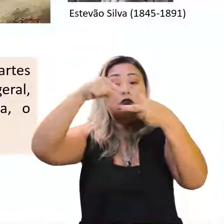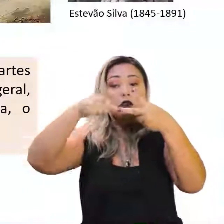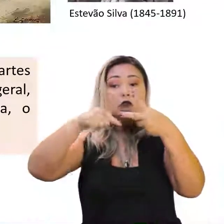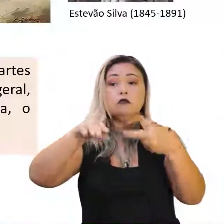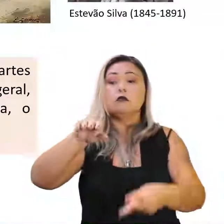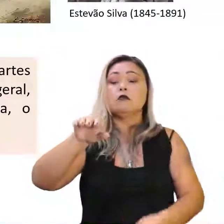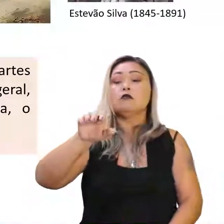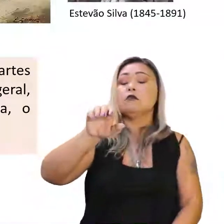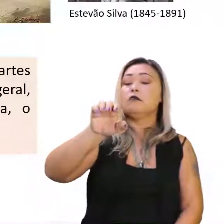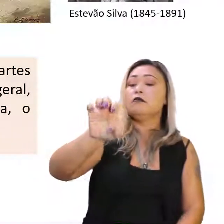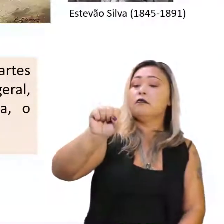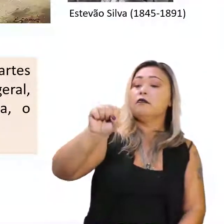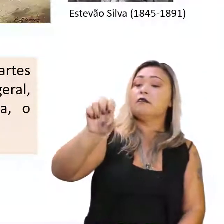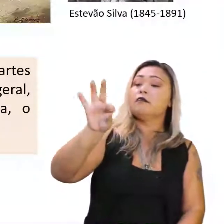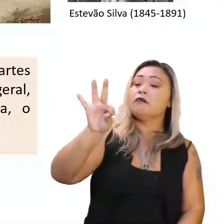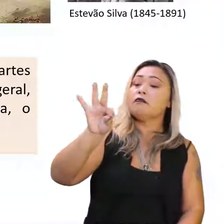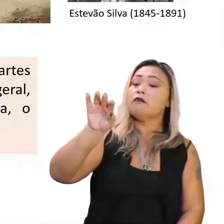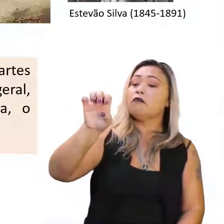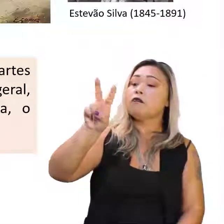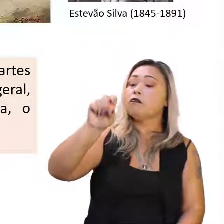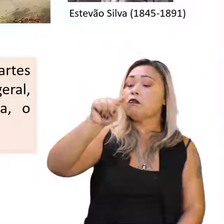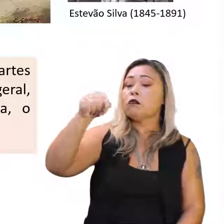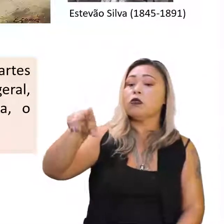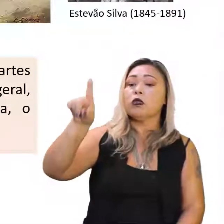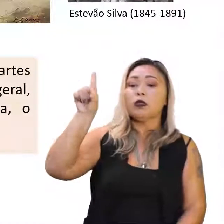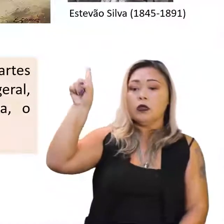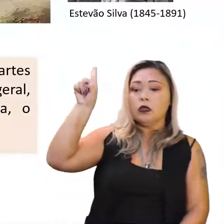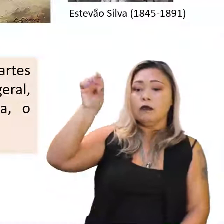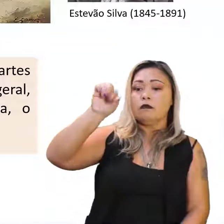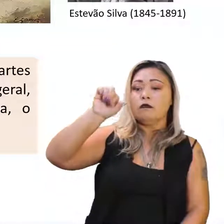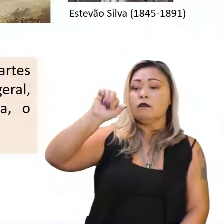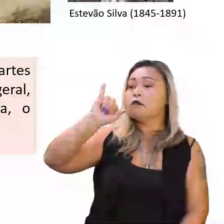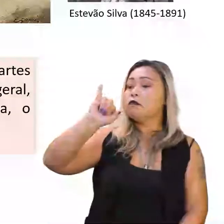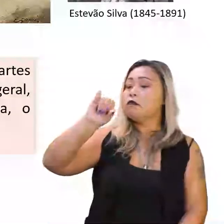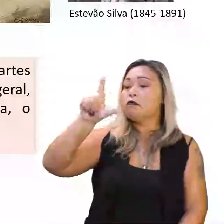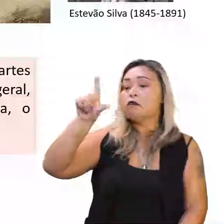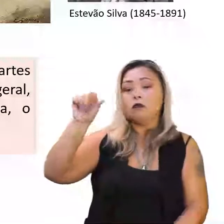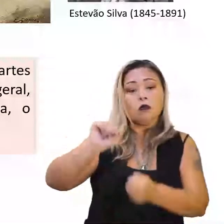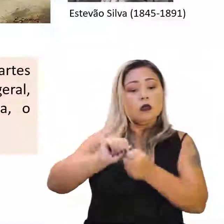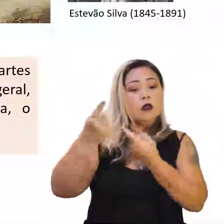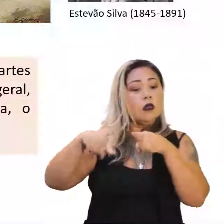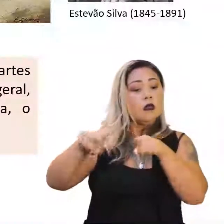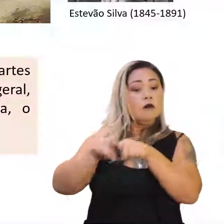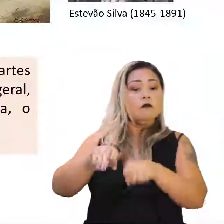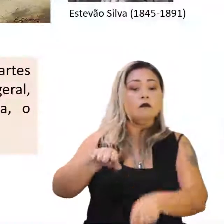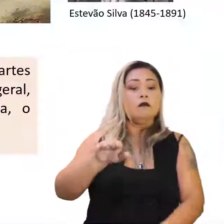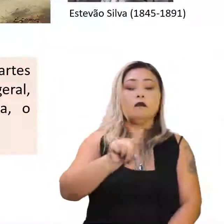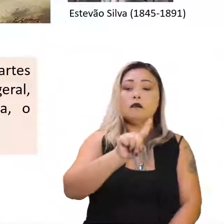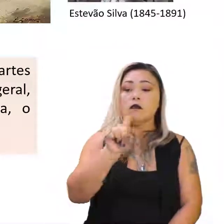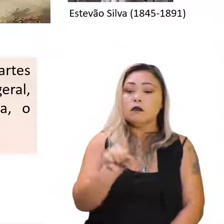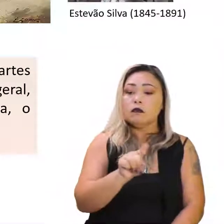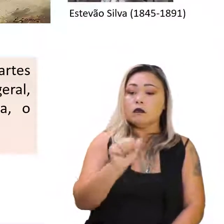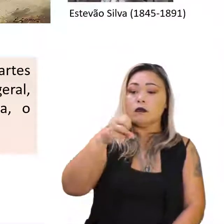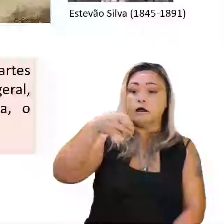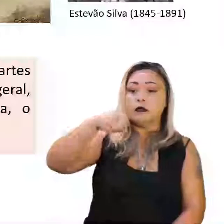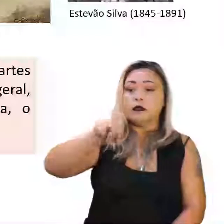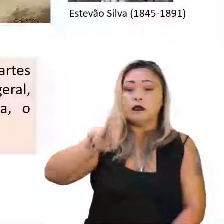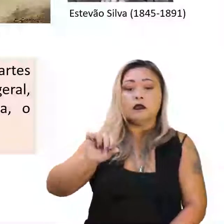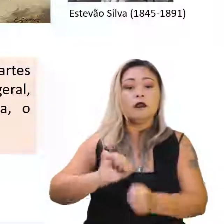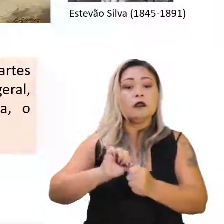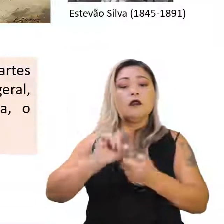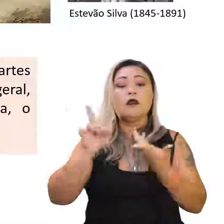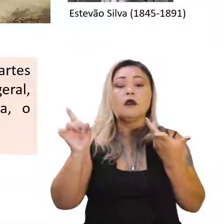O Estevão Silva e Emanuel Zamor. Dificilmente se fala na contribuição em